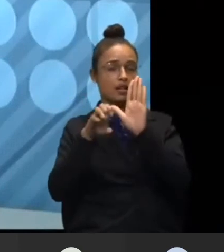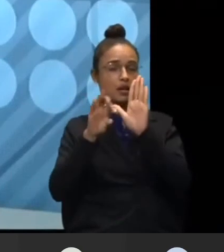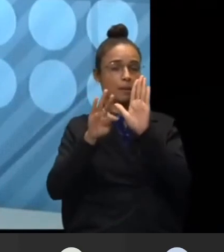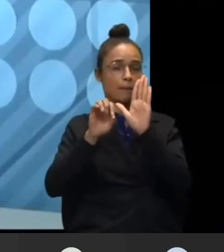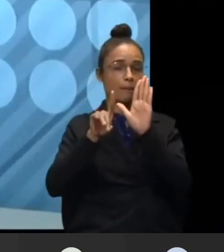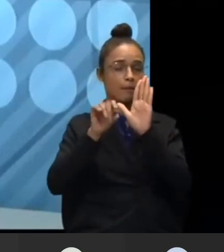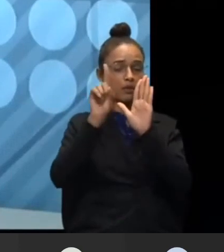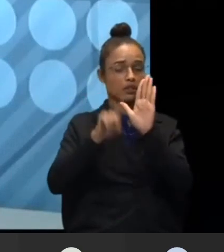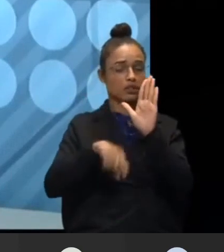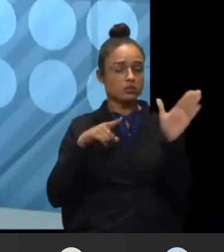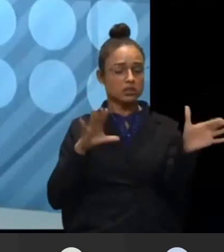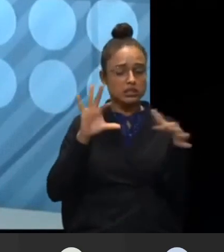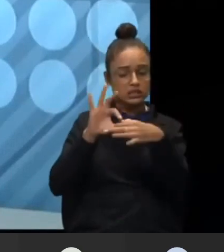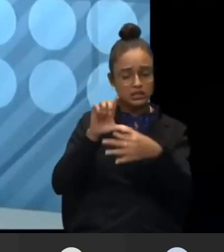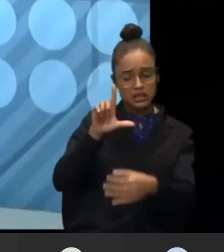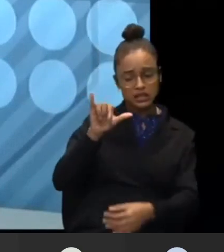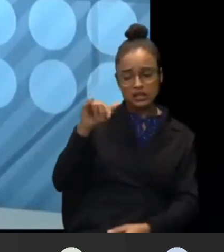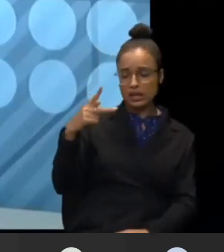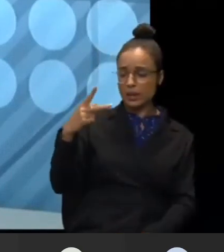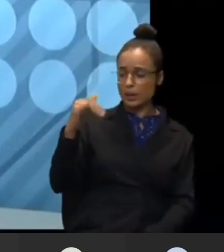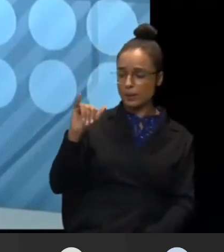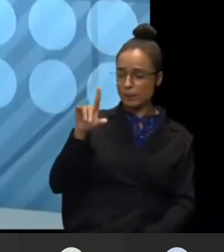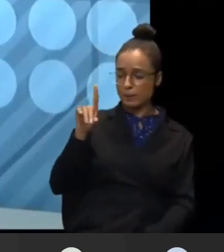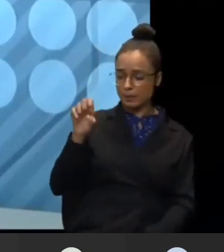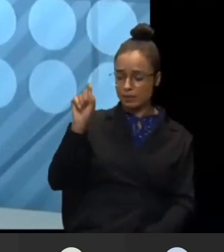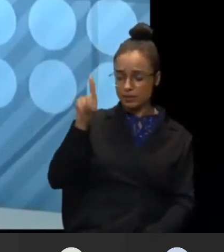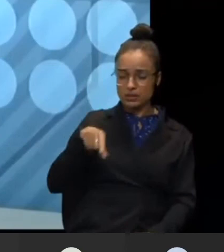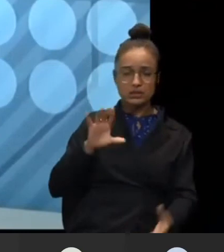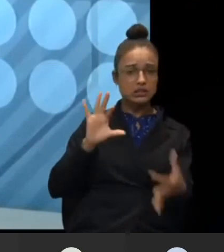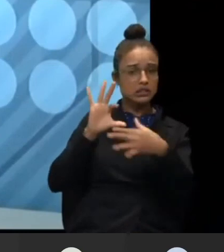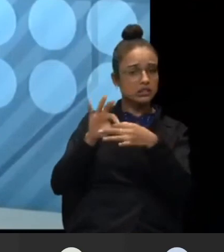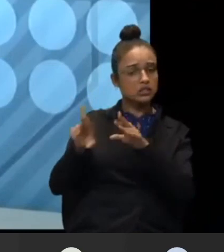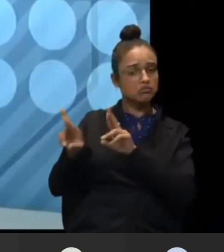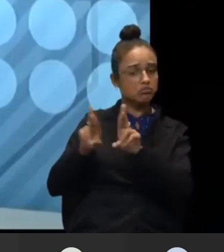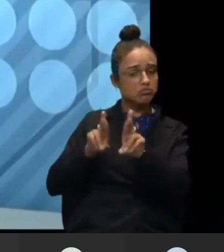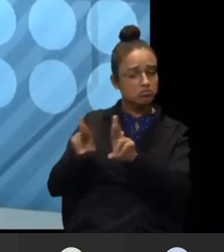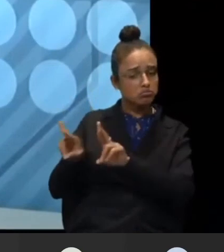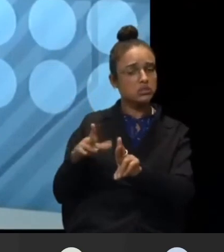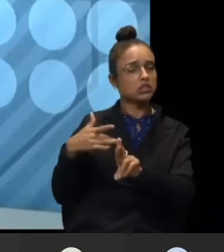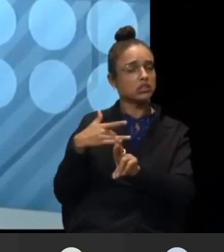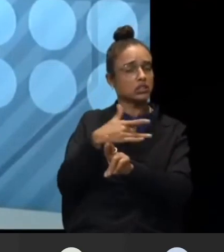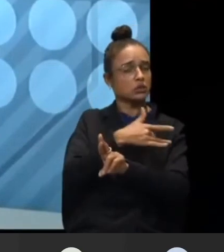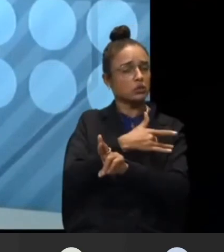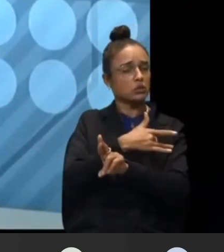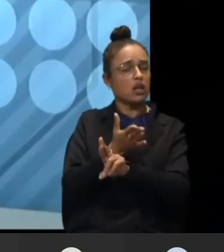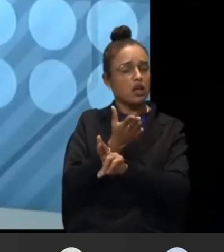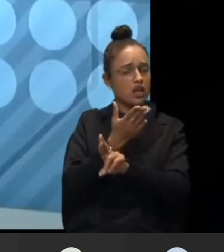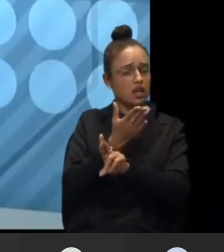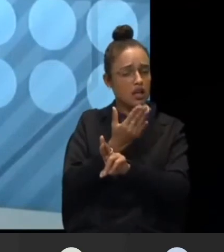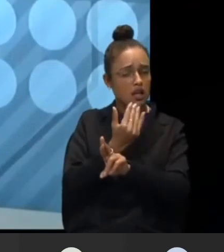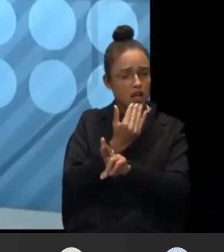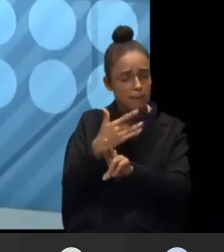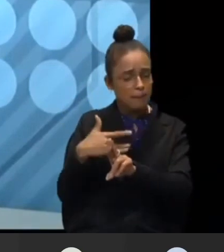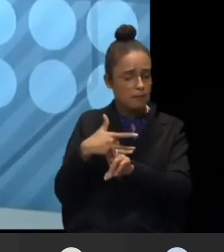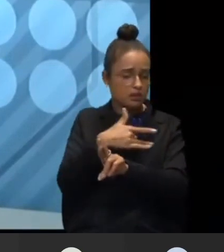a determinação de lipídios, uma vez que esses são compostos que estão relacionados com a saúde, estão relacionados com